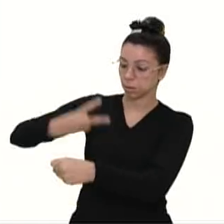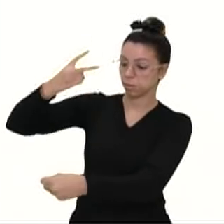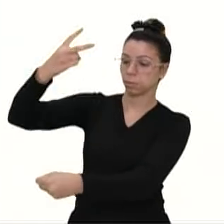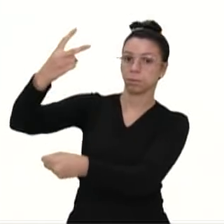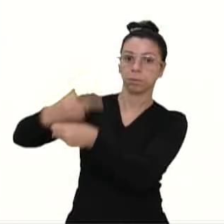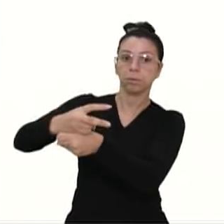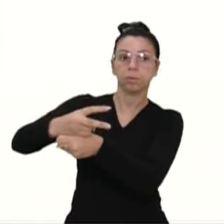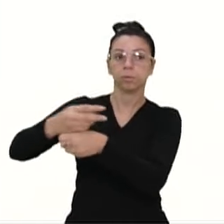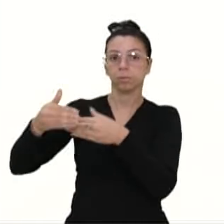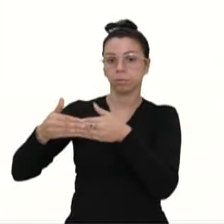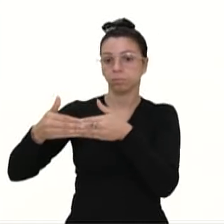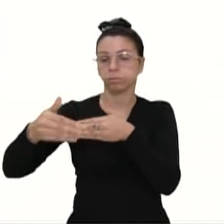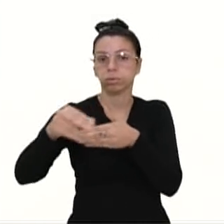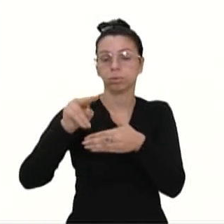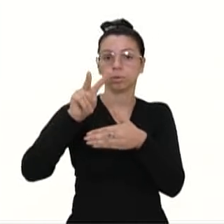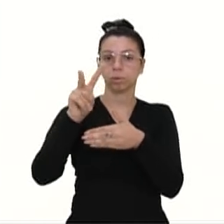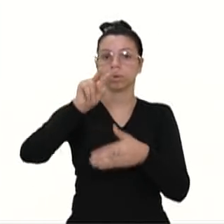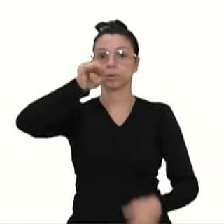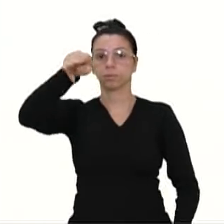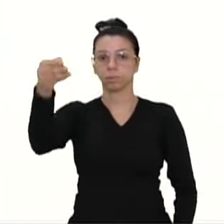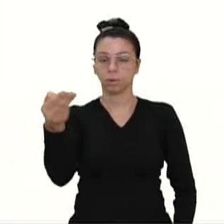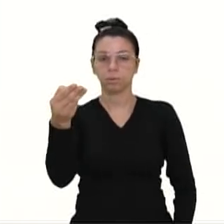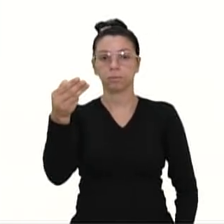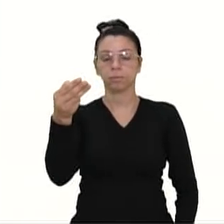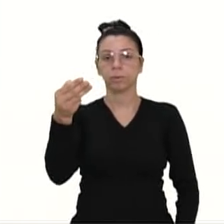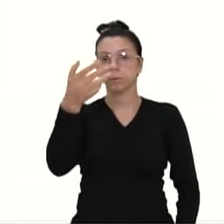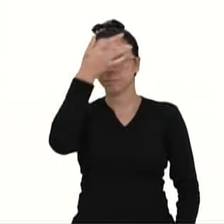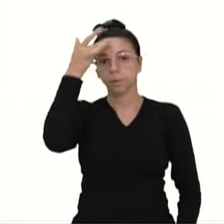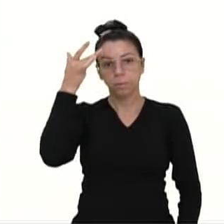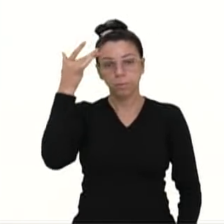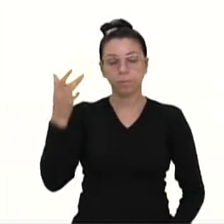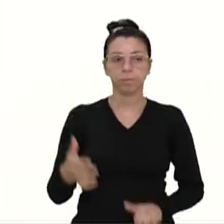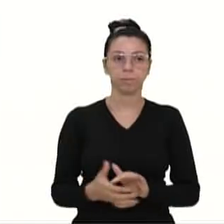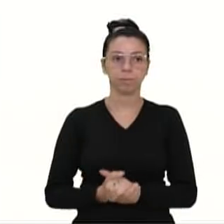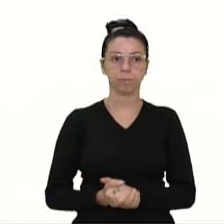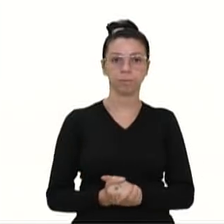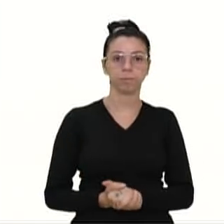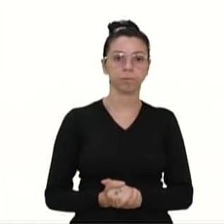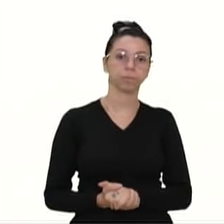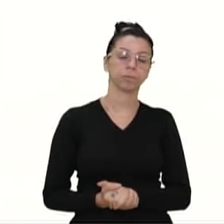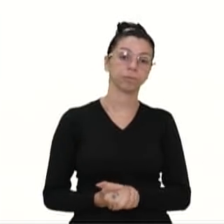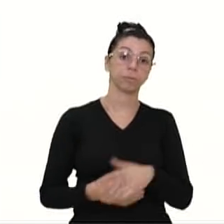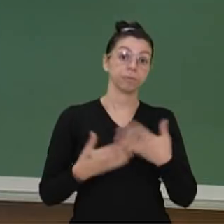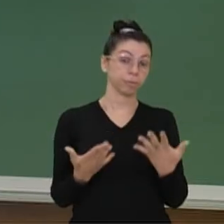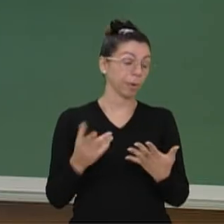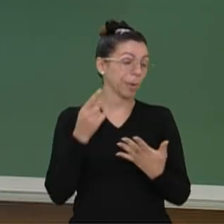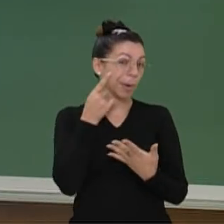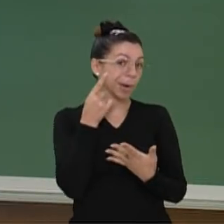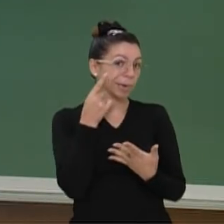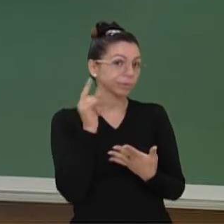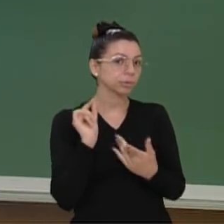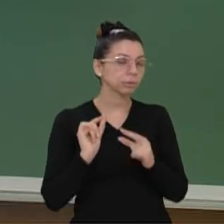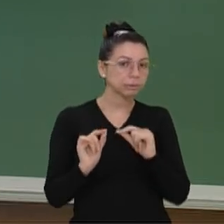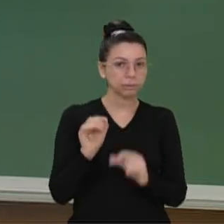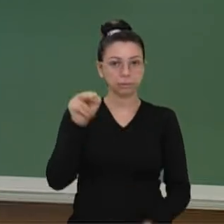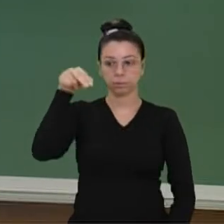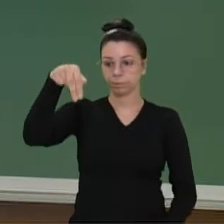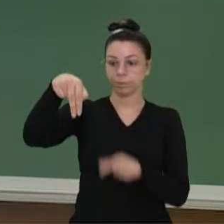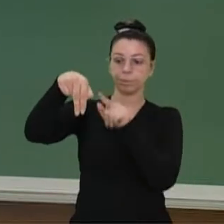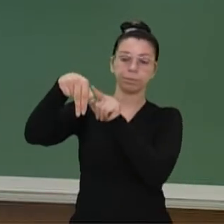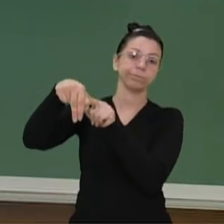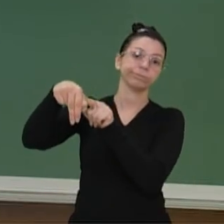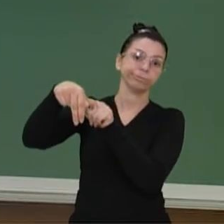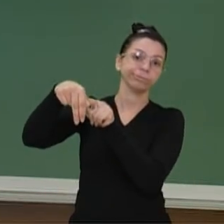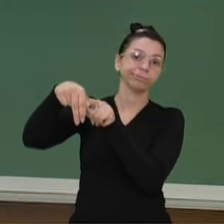ter ultrapassado os 2 milhões de habitantes. Então, gente, vamos pensar aqui, ó, o N